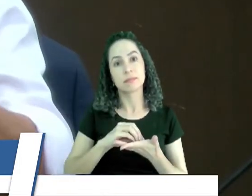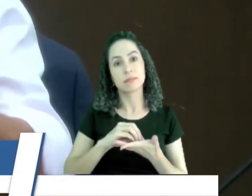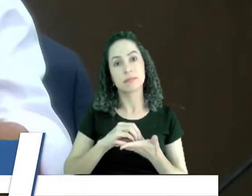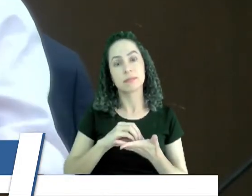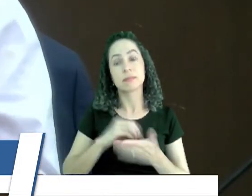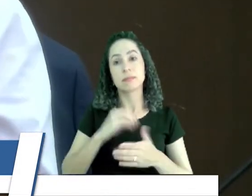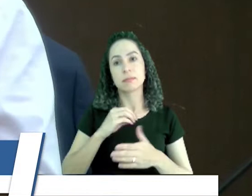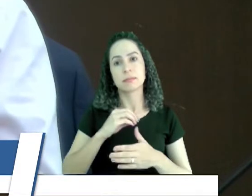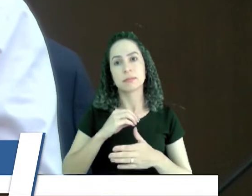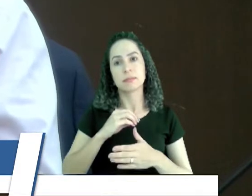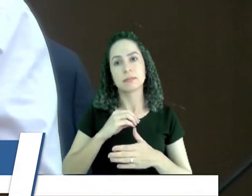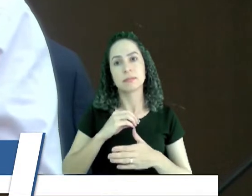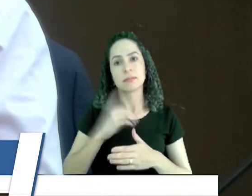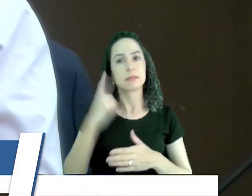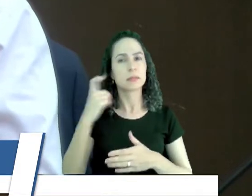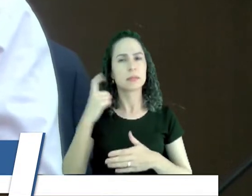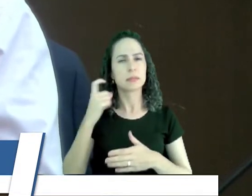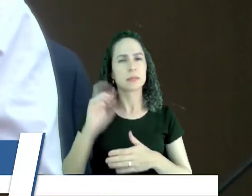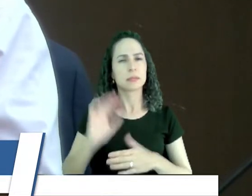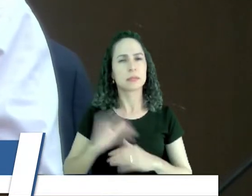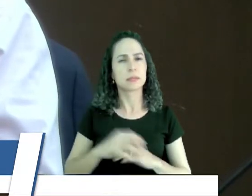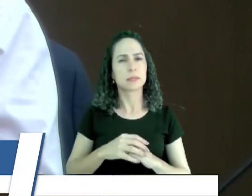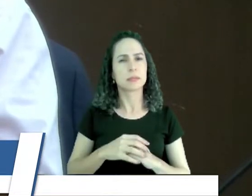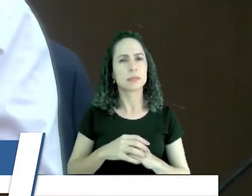Franca tem... Opa!